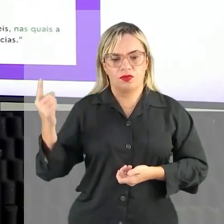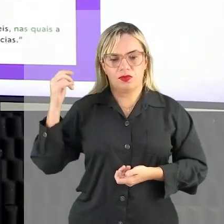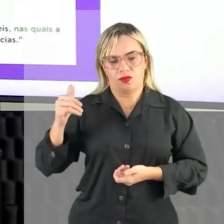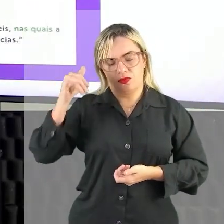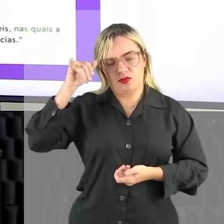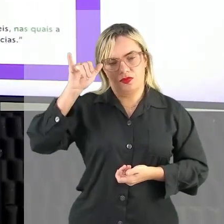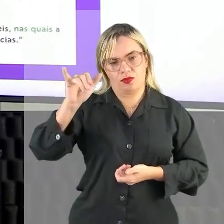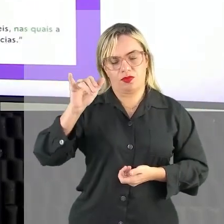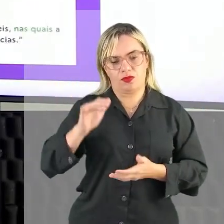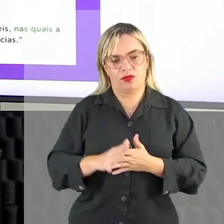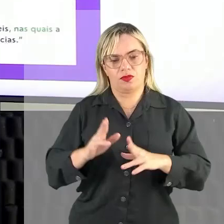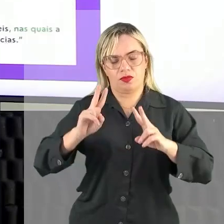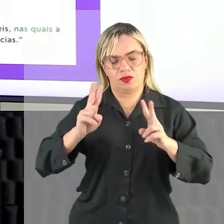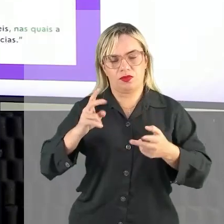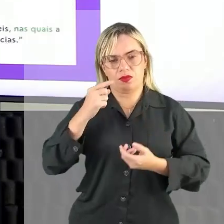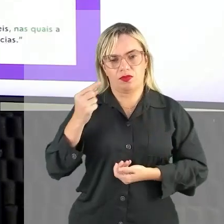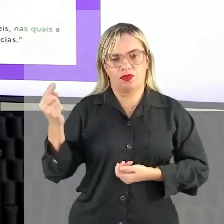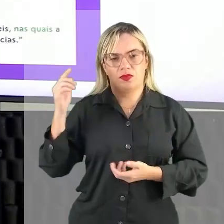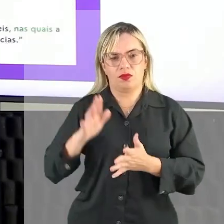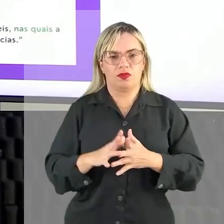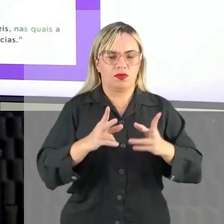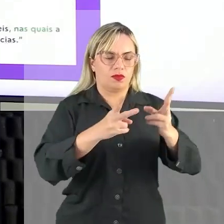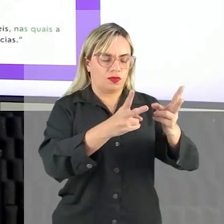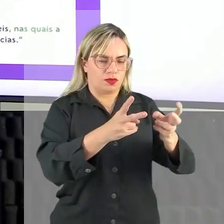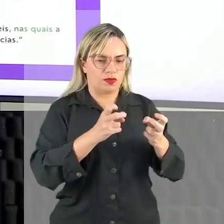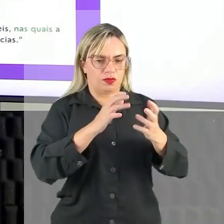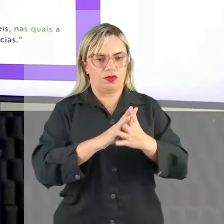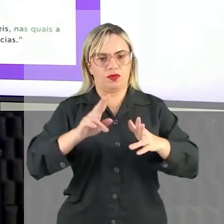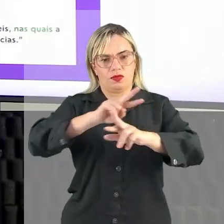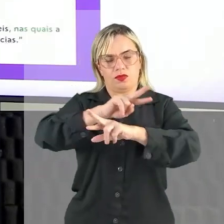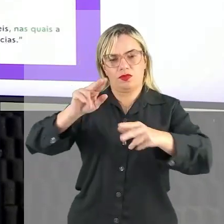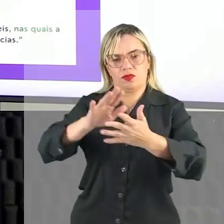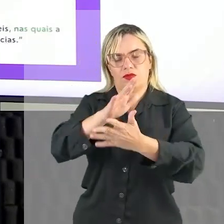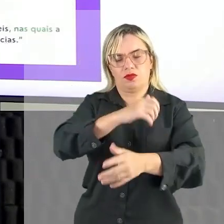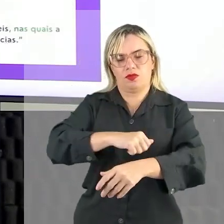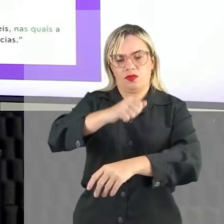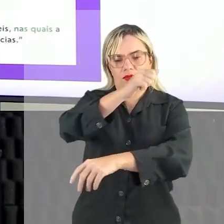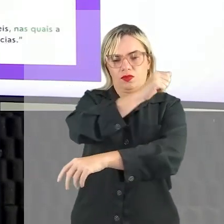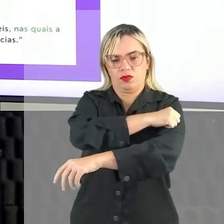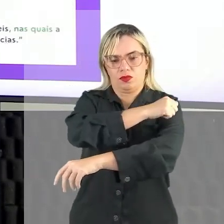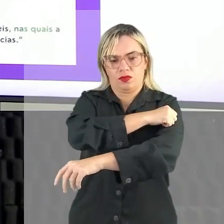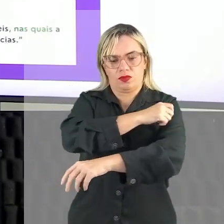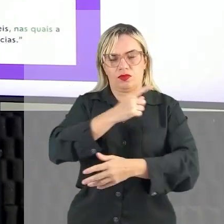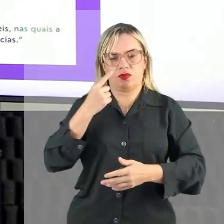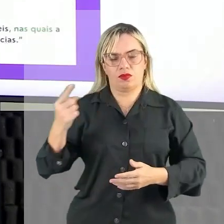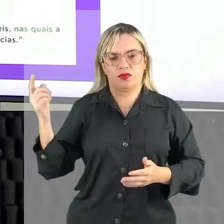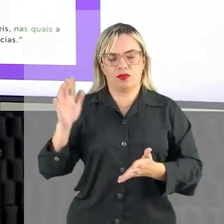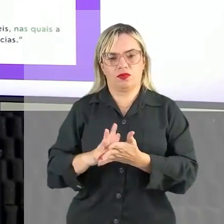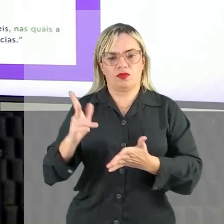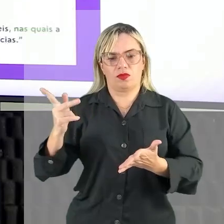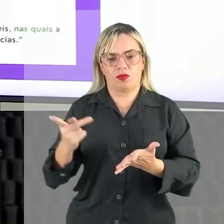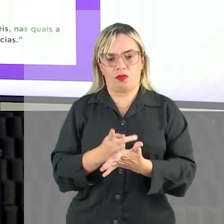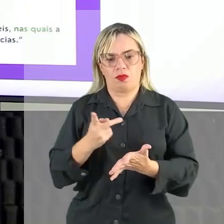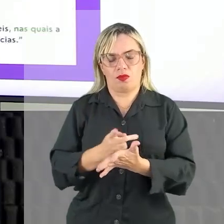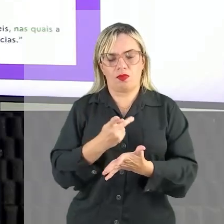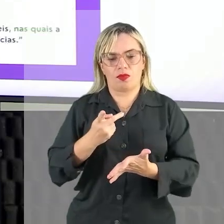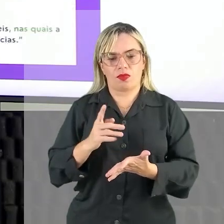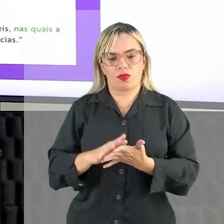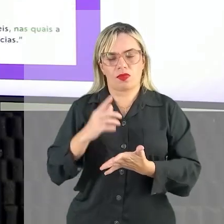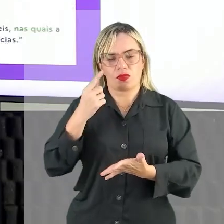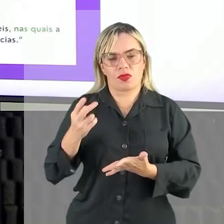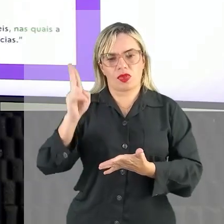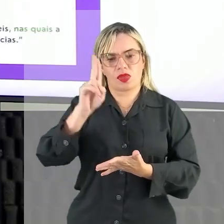onde eu percebo muito que vários alunos cometem a errônea a